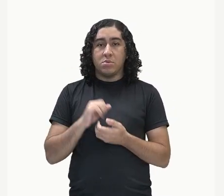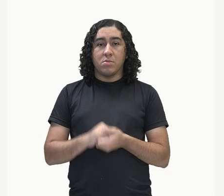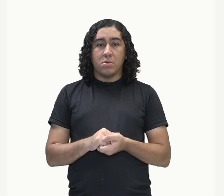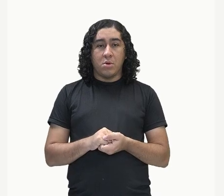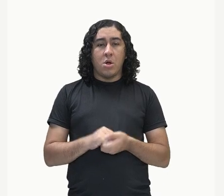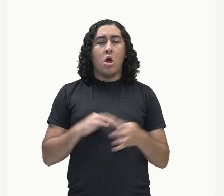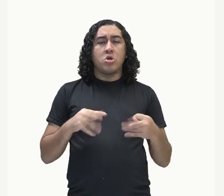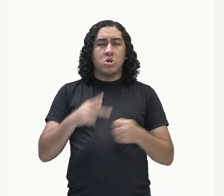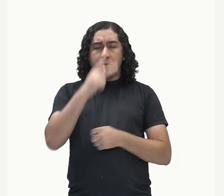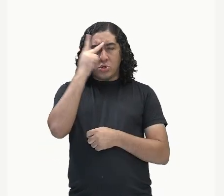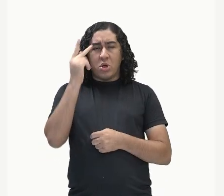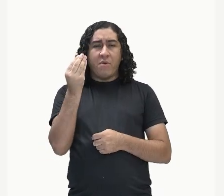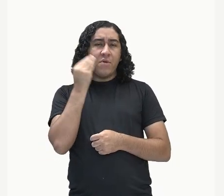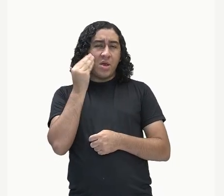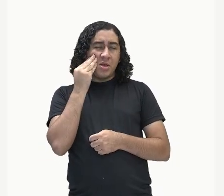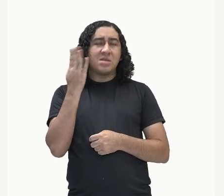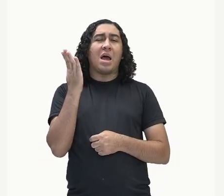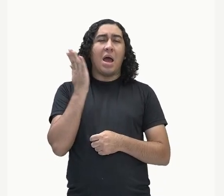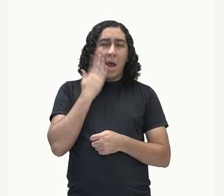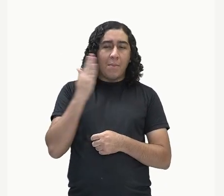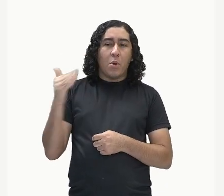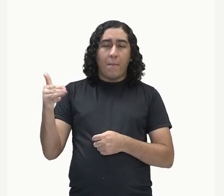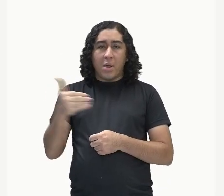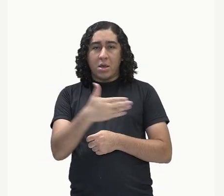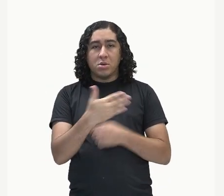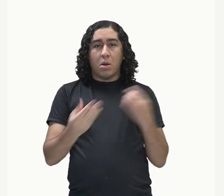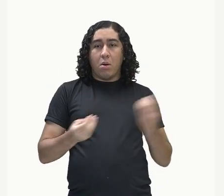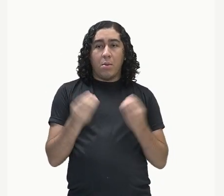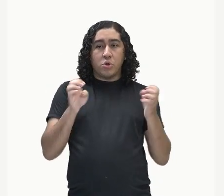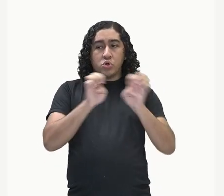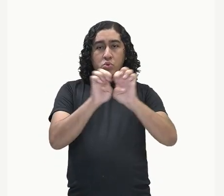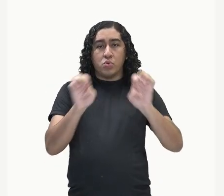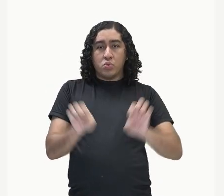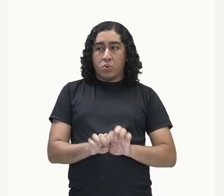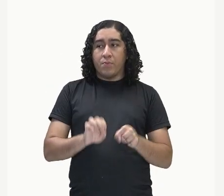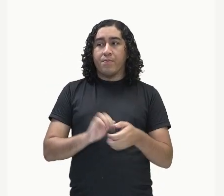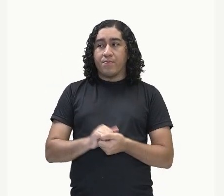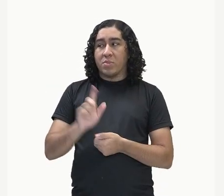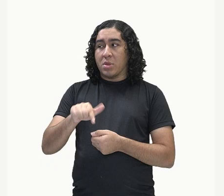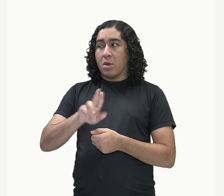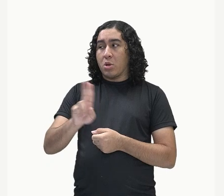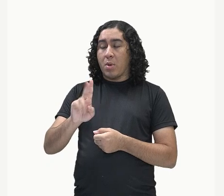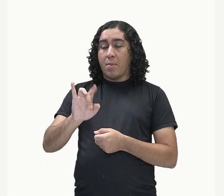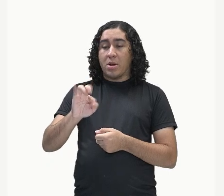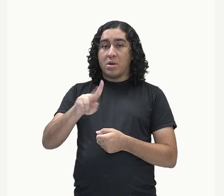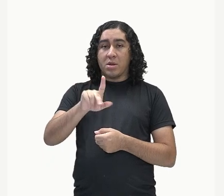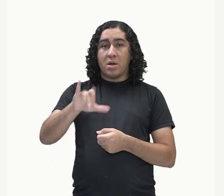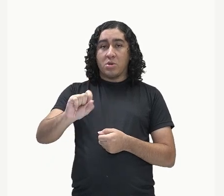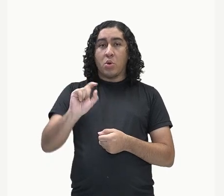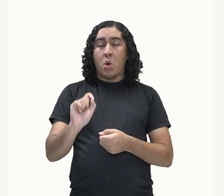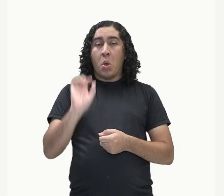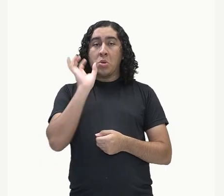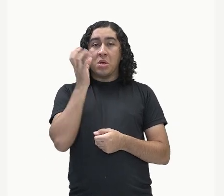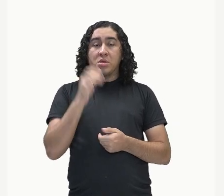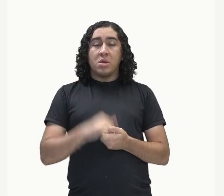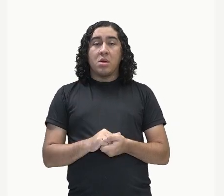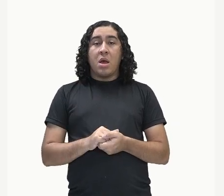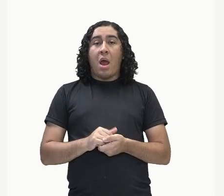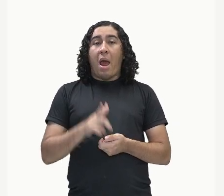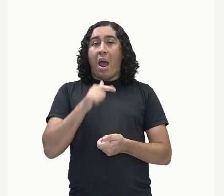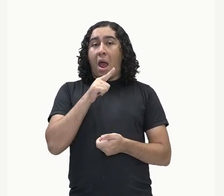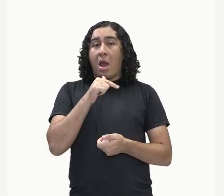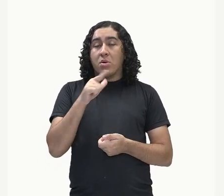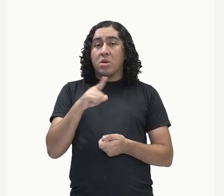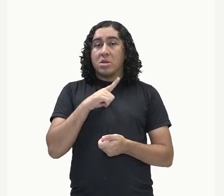já viu um peixinho, a gente já sabe como é que ele é. E aí essa região denominada brânquias, o que acontece? A água ela vai entrar pela